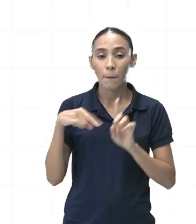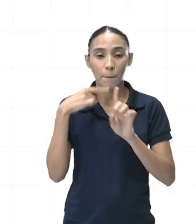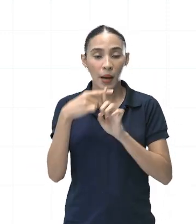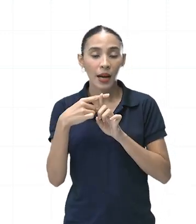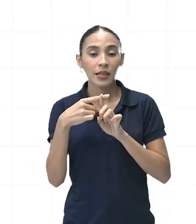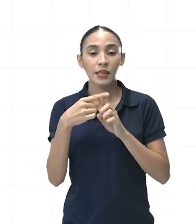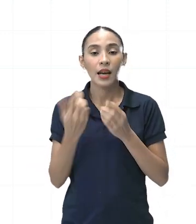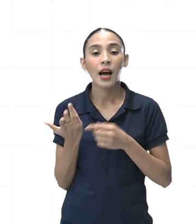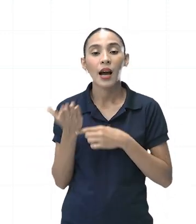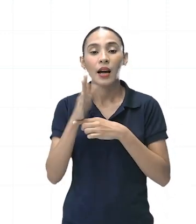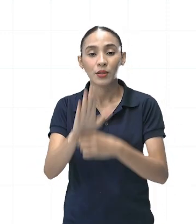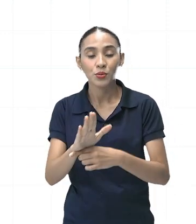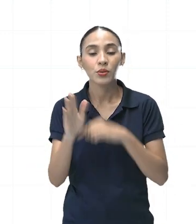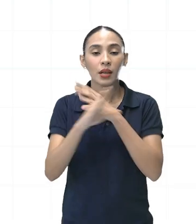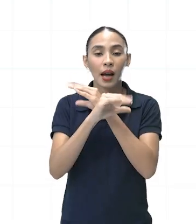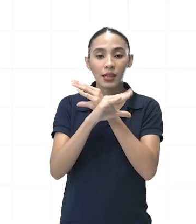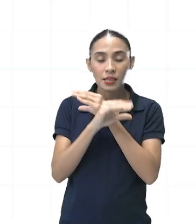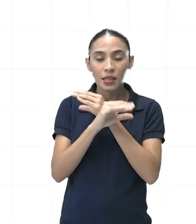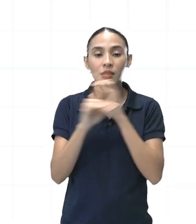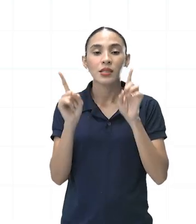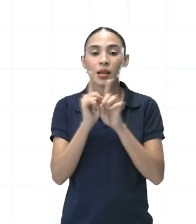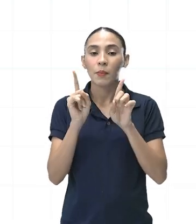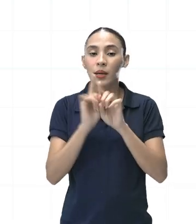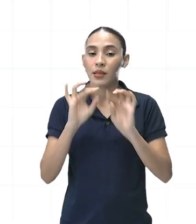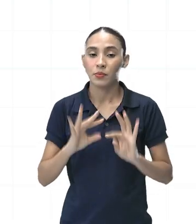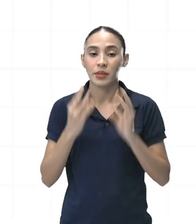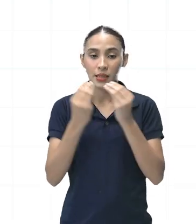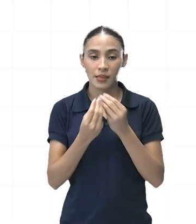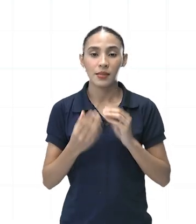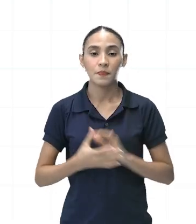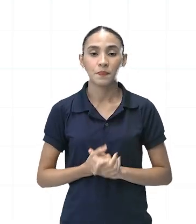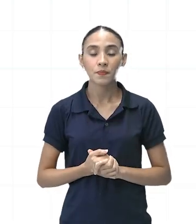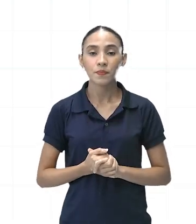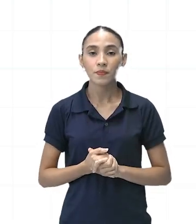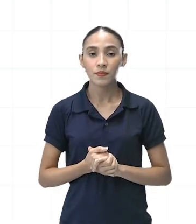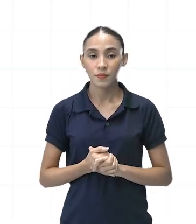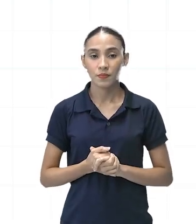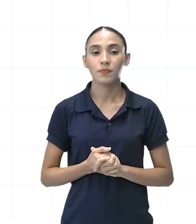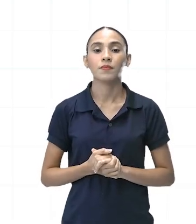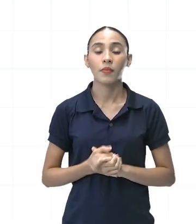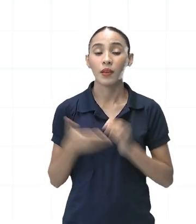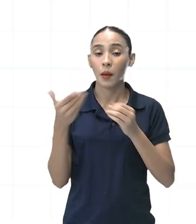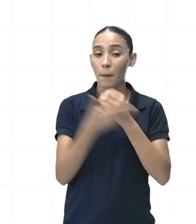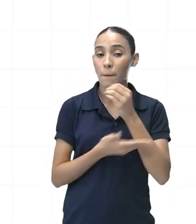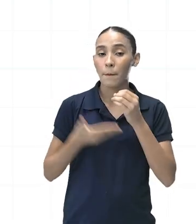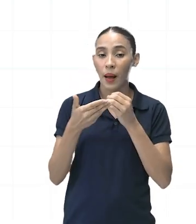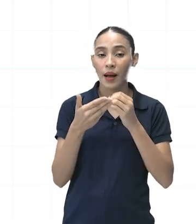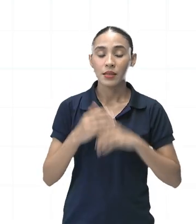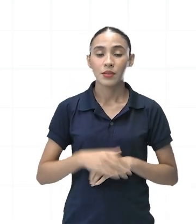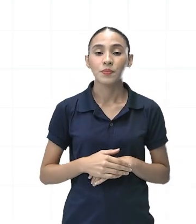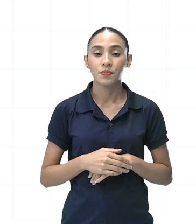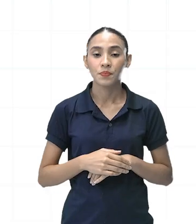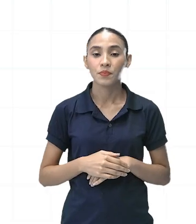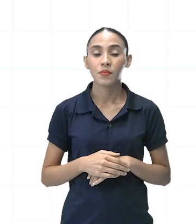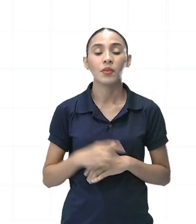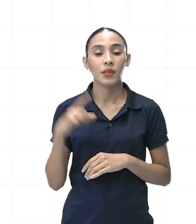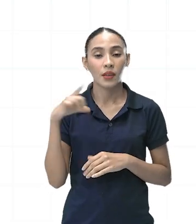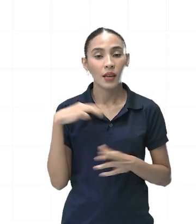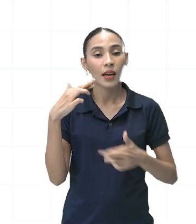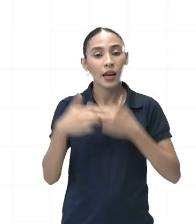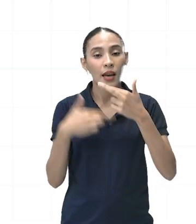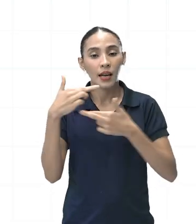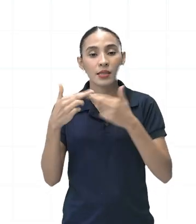íons H+, o que contribui para a acidez da solução. Já os óxidos